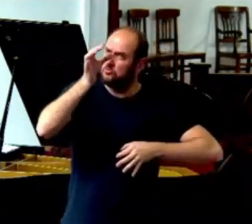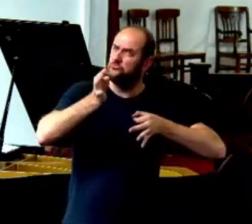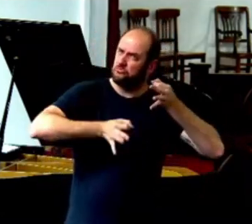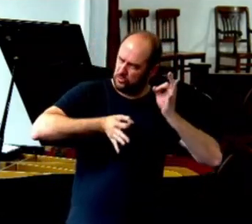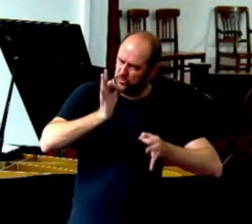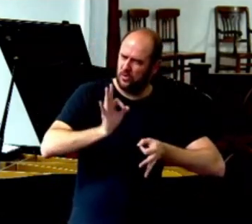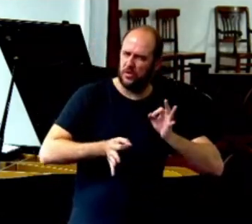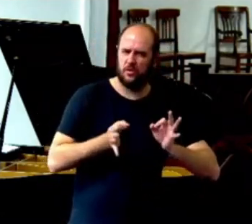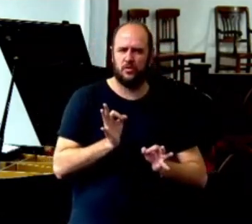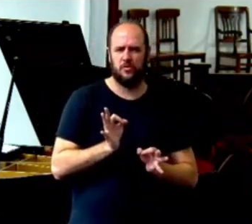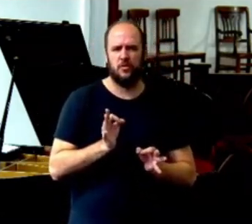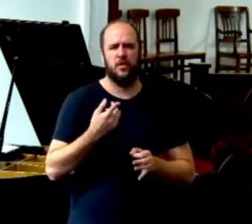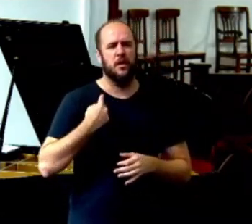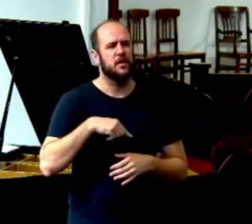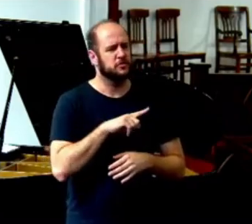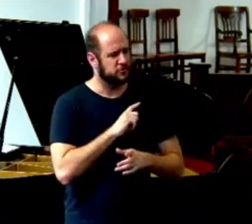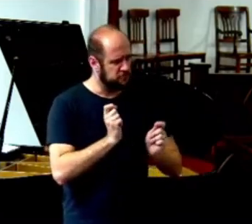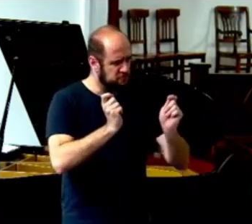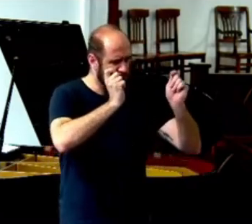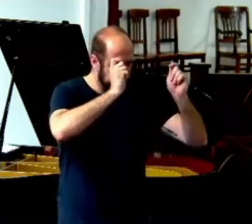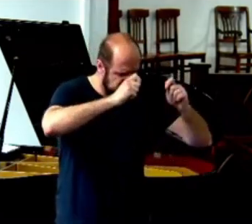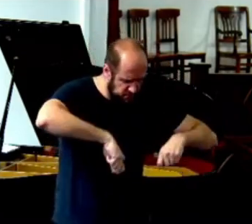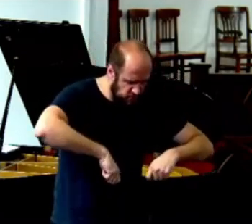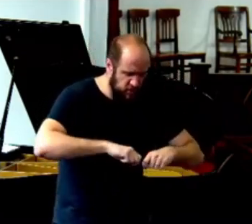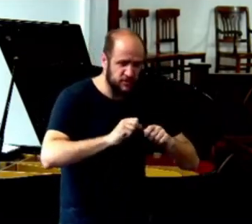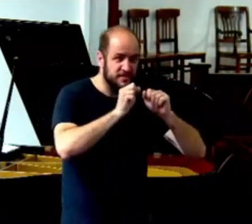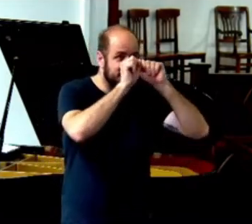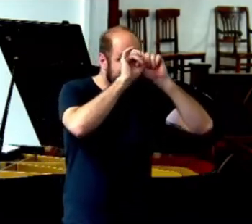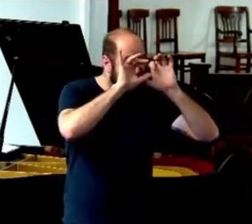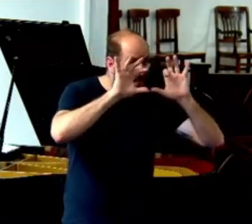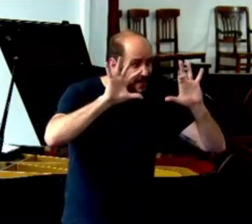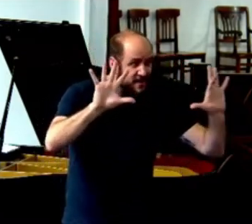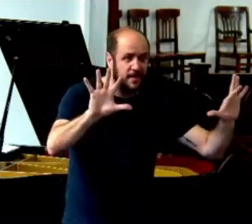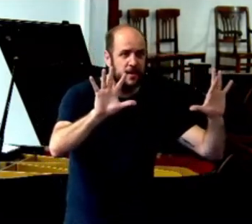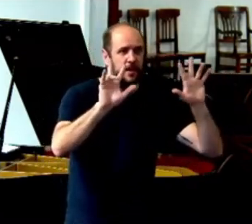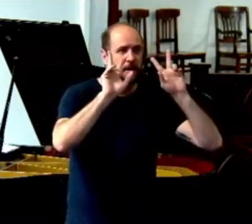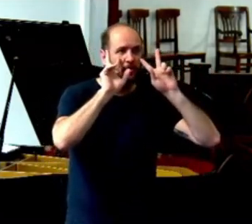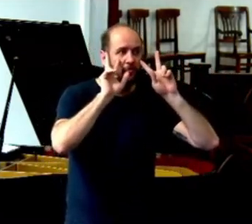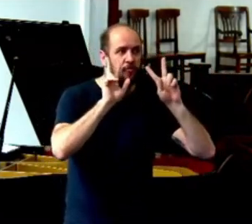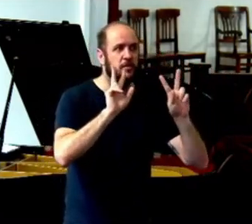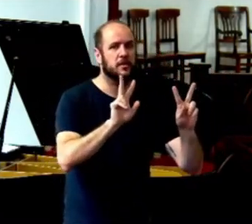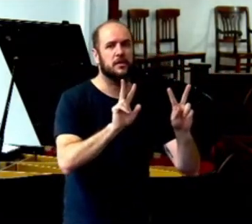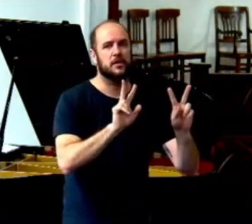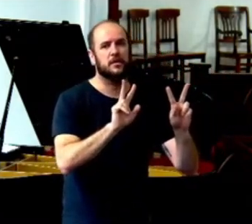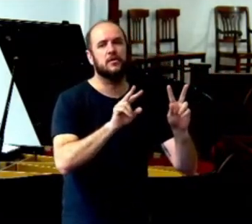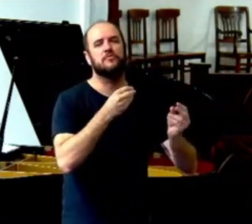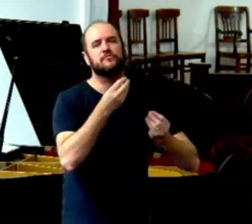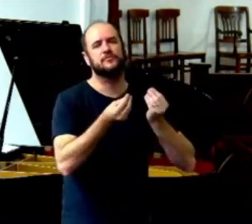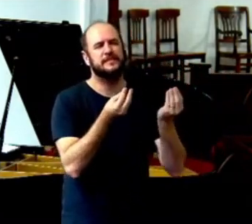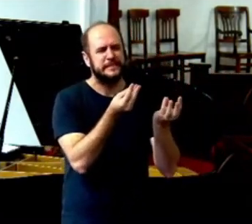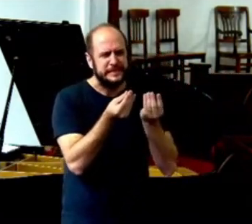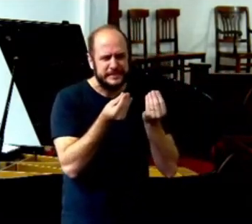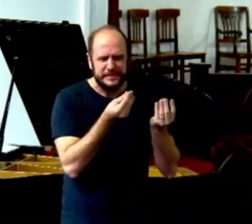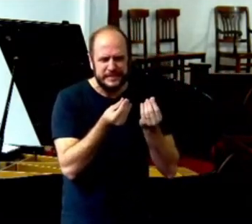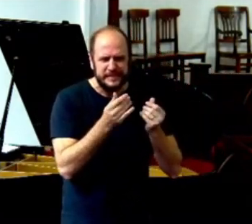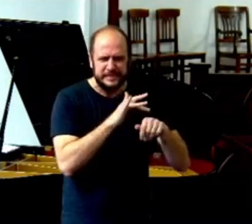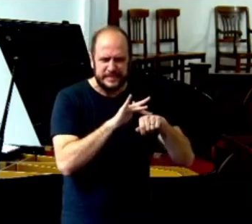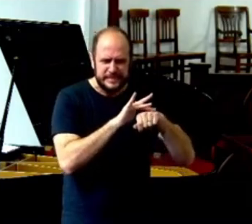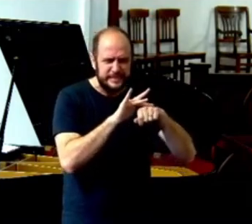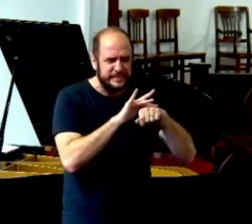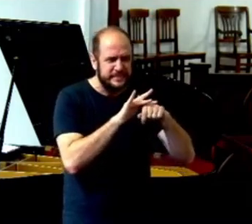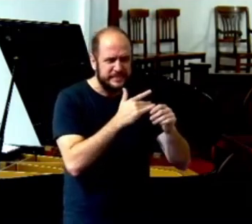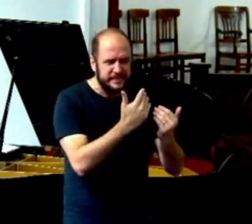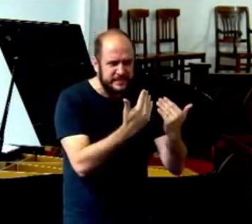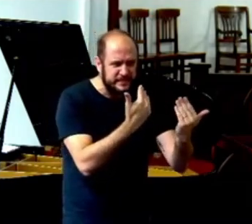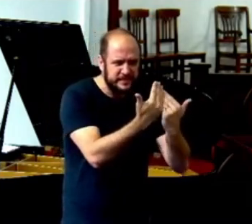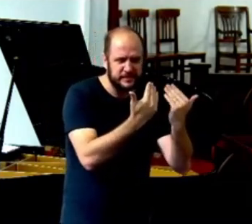somos merecedores, então somos capazes de ver claramente para lidar com sensibilidade